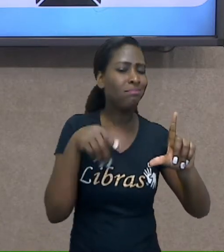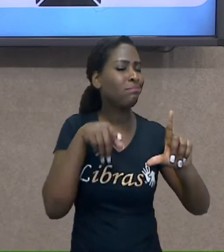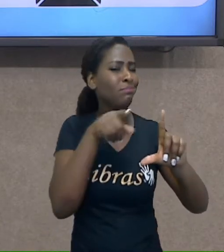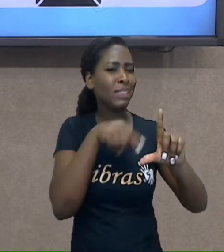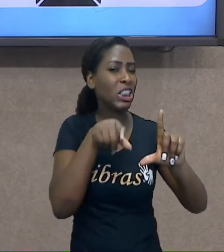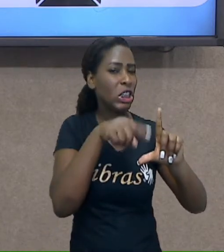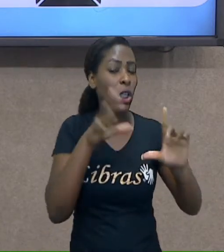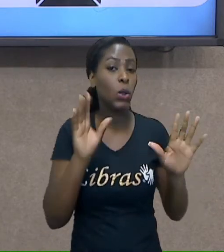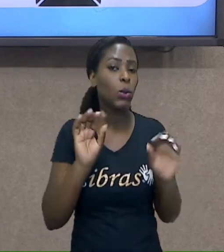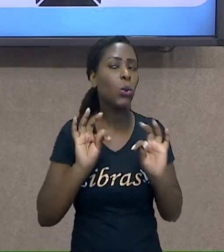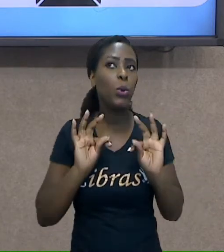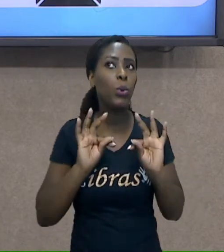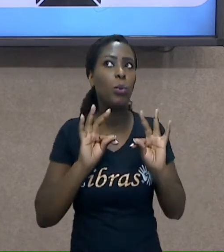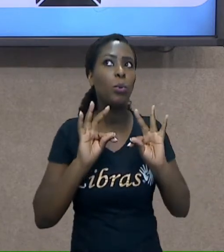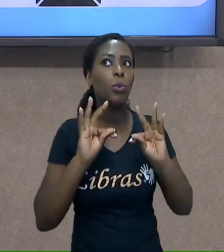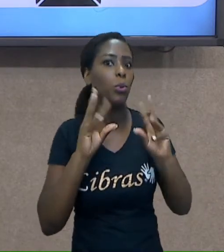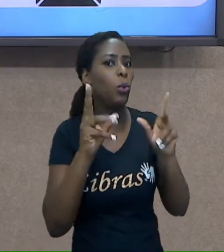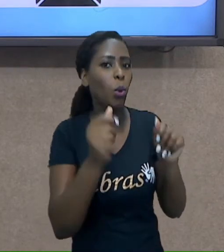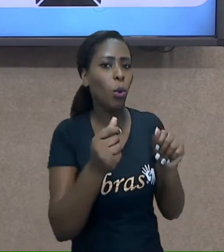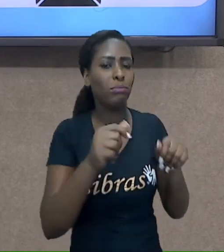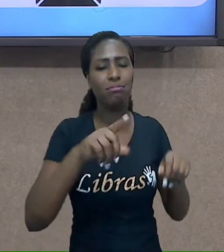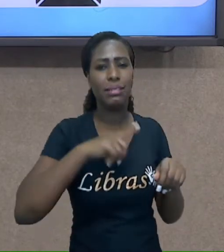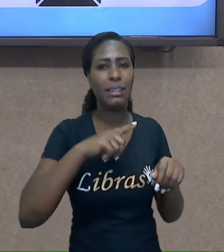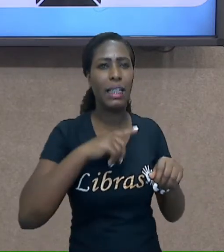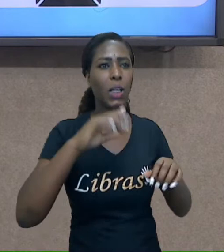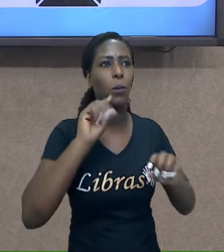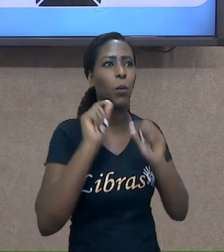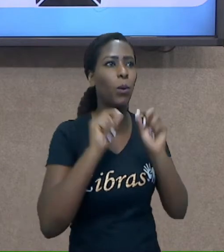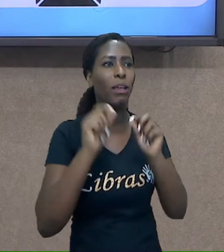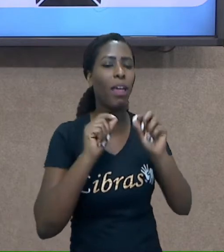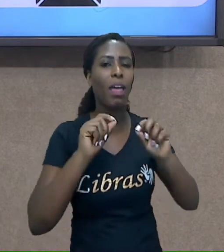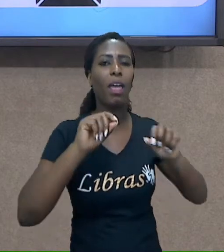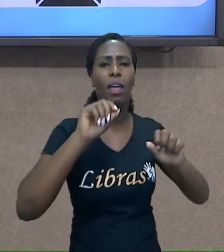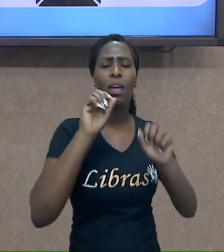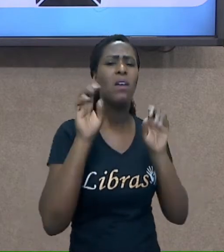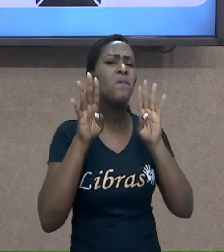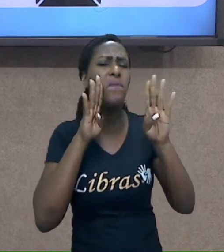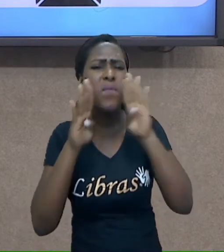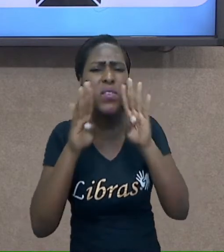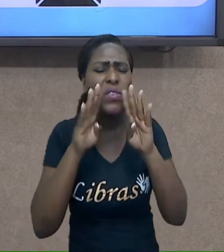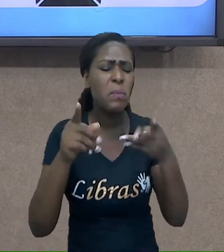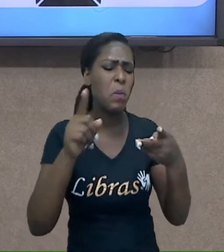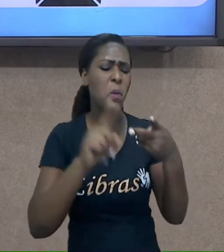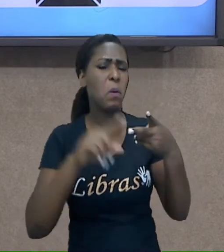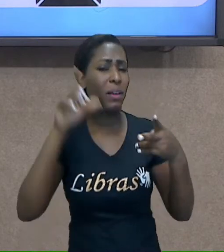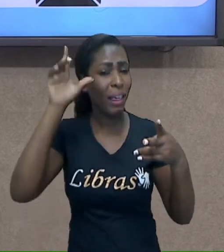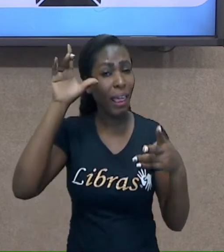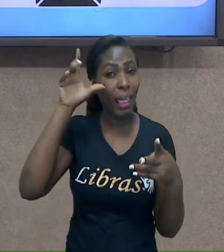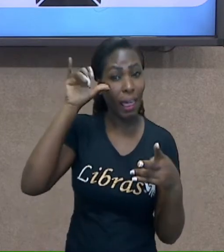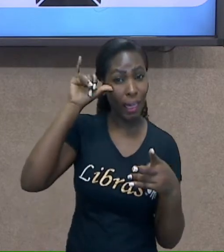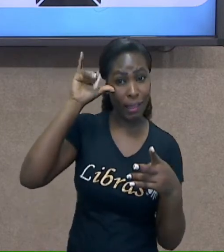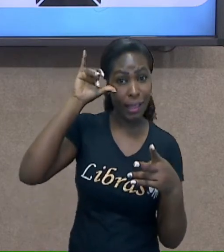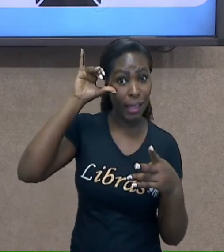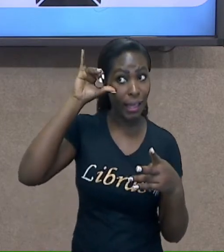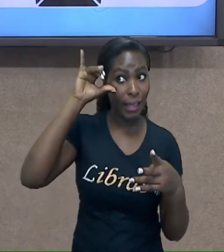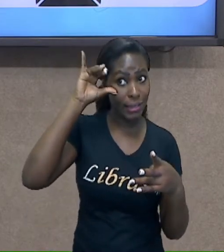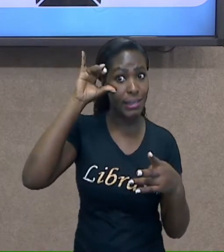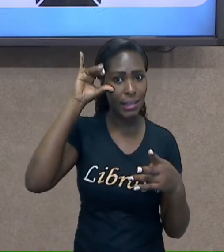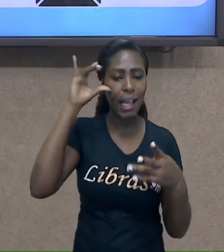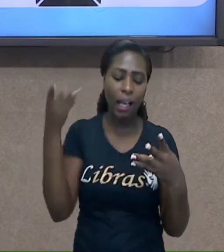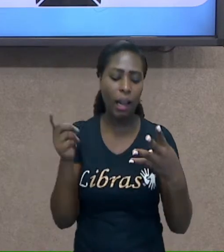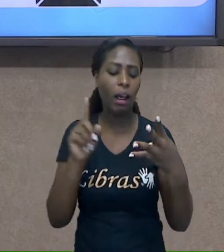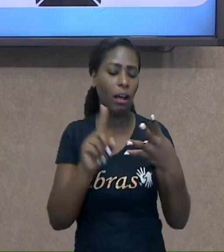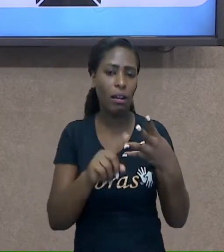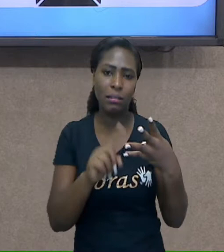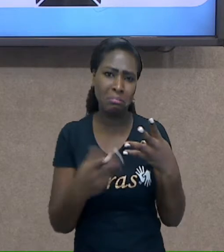comunicação feita através de internet, de sites, de Facebook ou Instagram. Mas tanto a